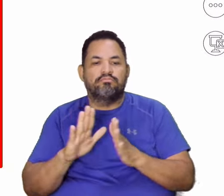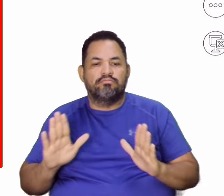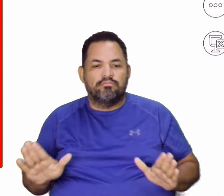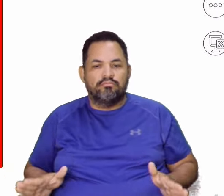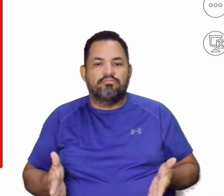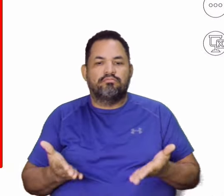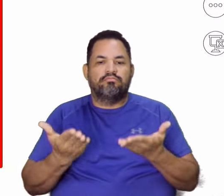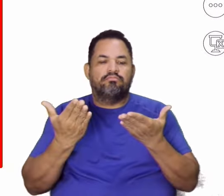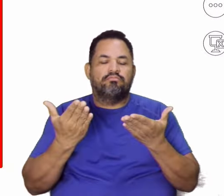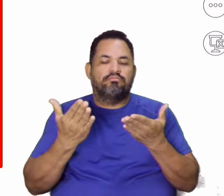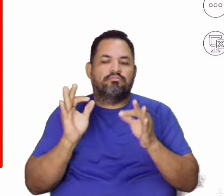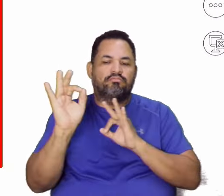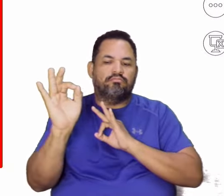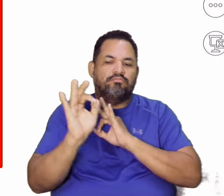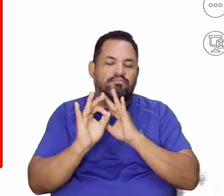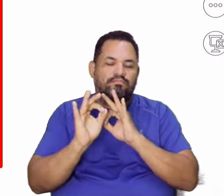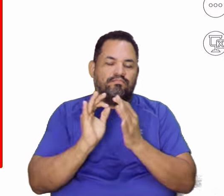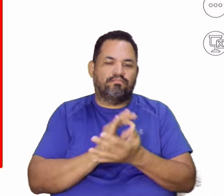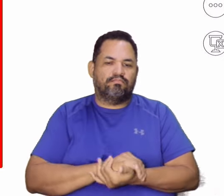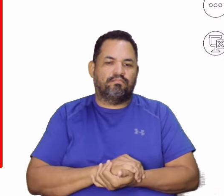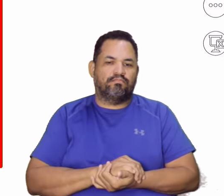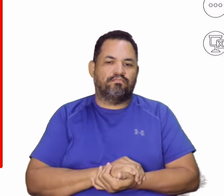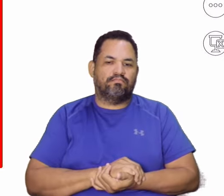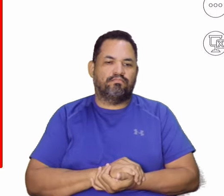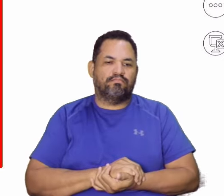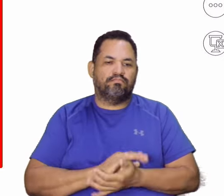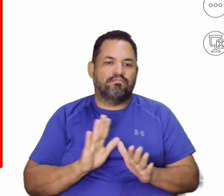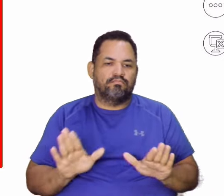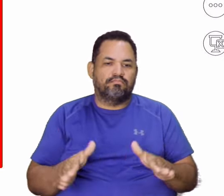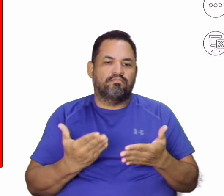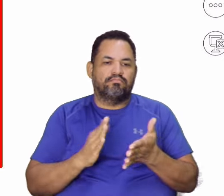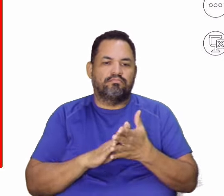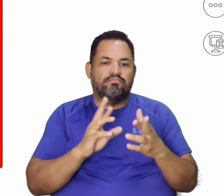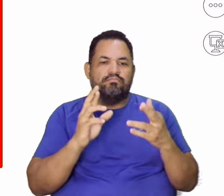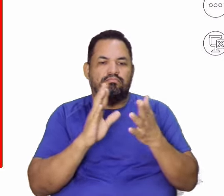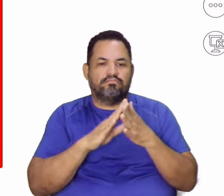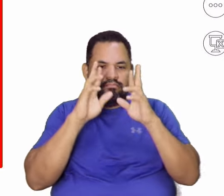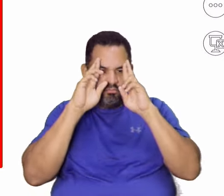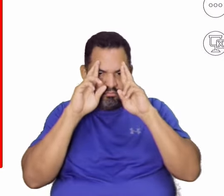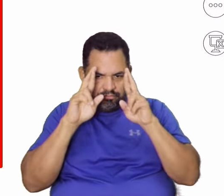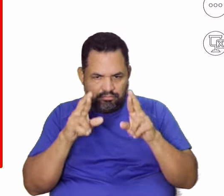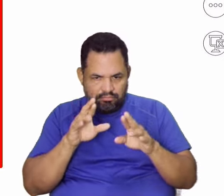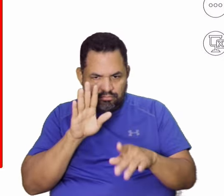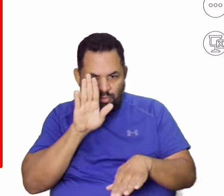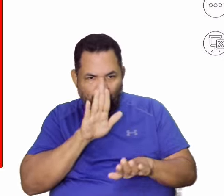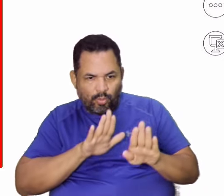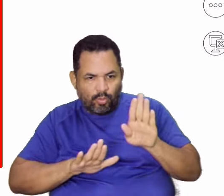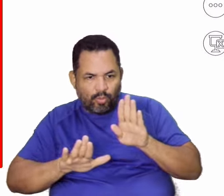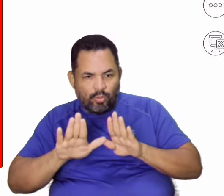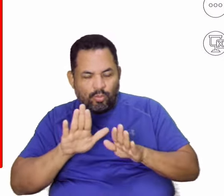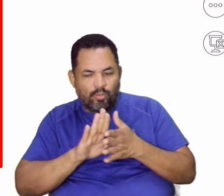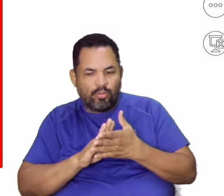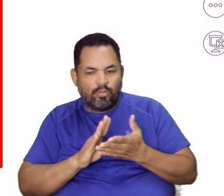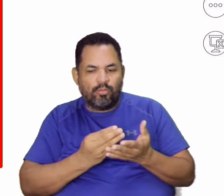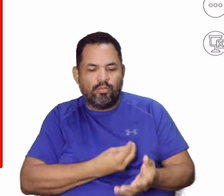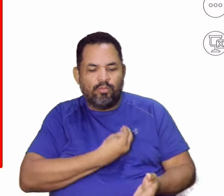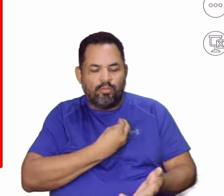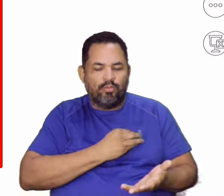perfeito muito bem para todos que falaram aí promovendo respeito Cuidando com os